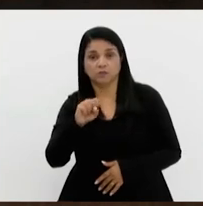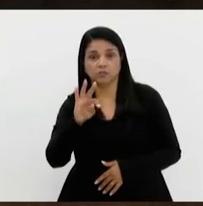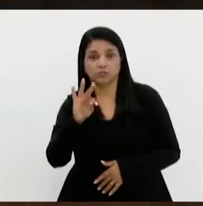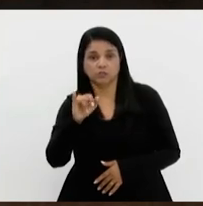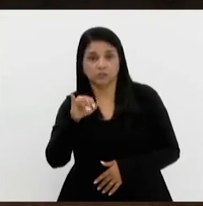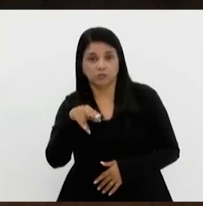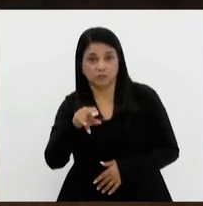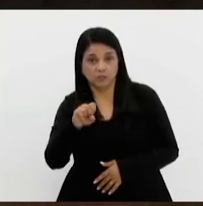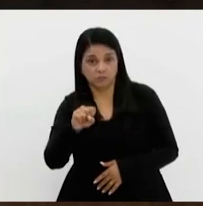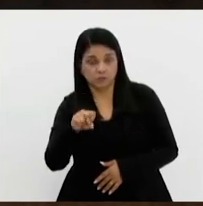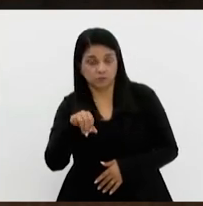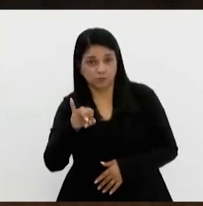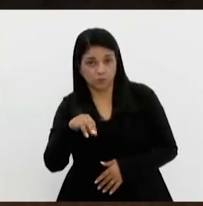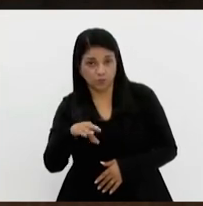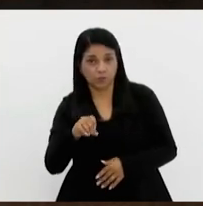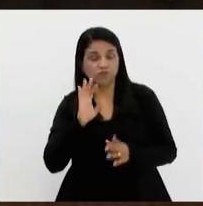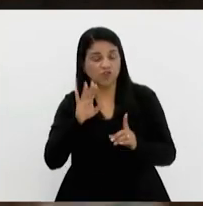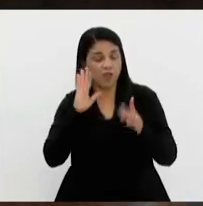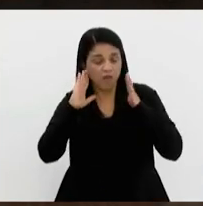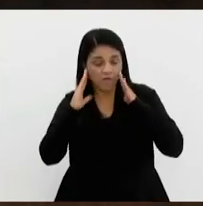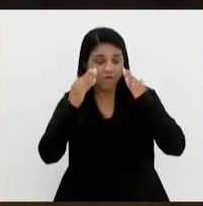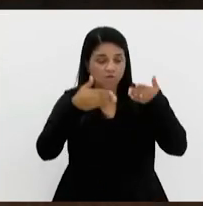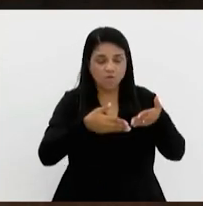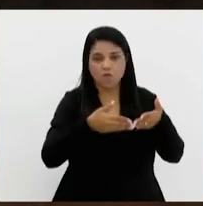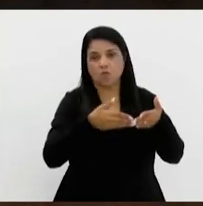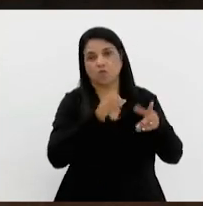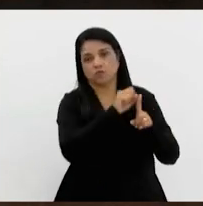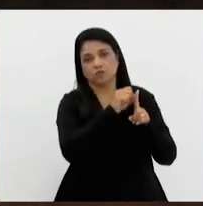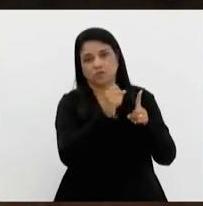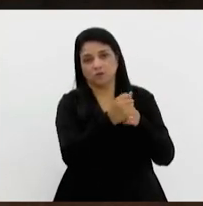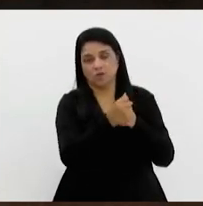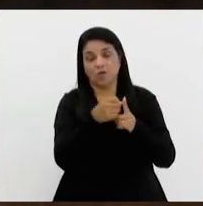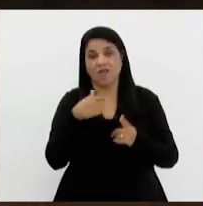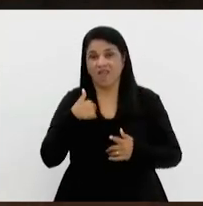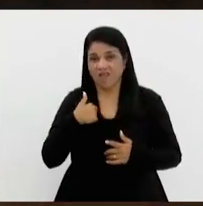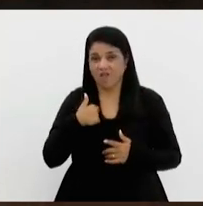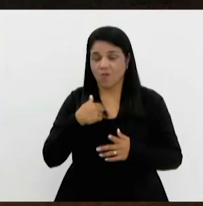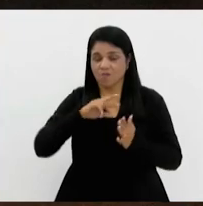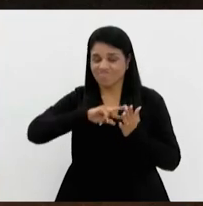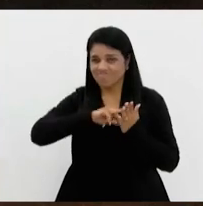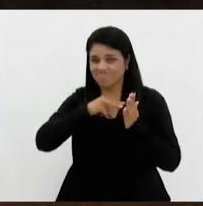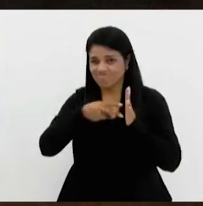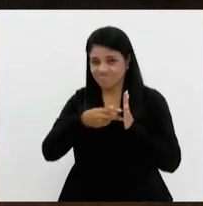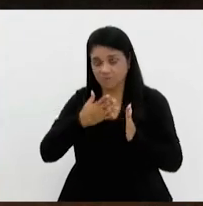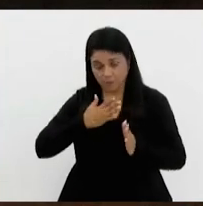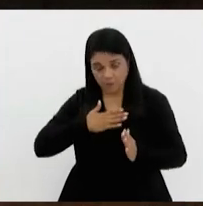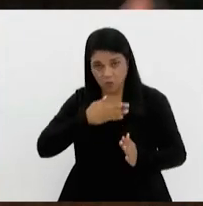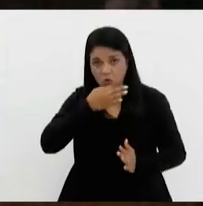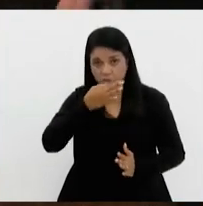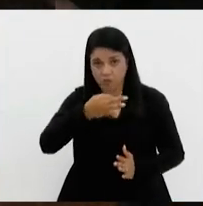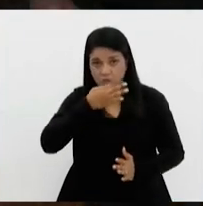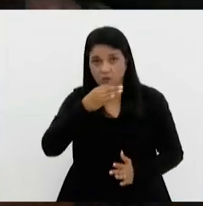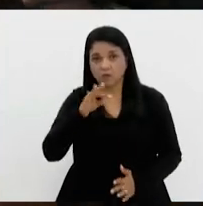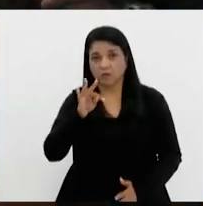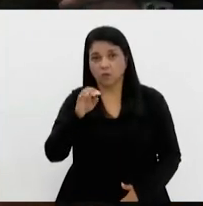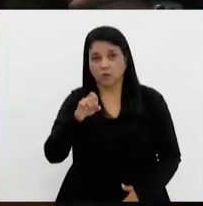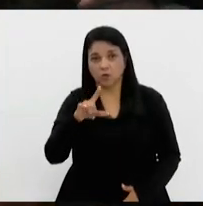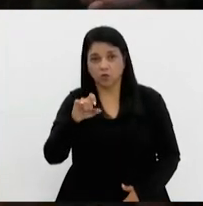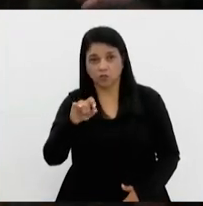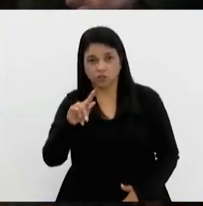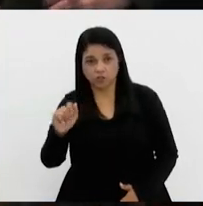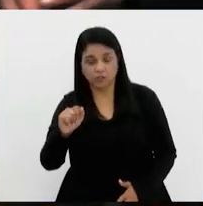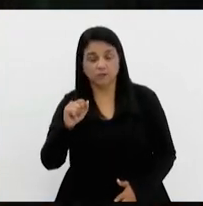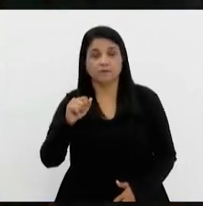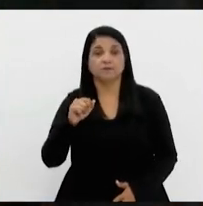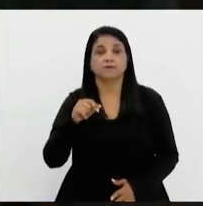social. Portanto, considero a teologia da libertação como uma das maiores canalices da história no seio